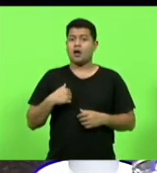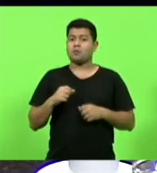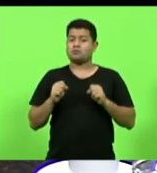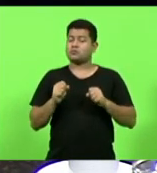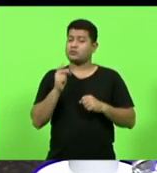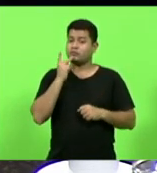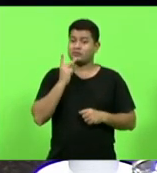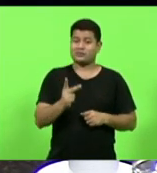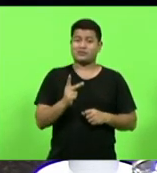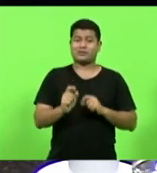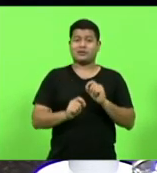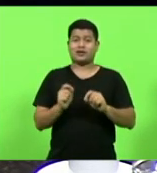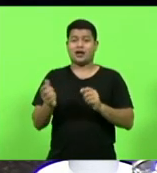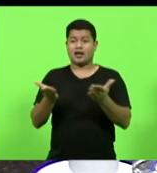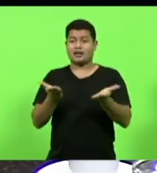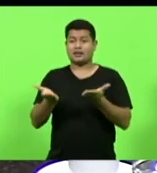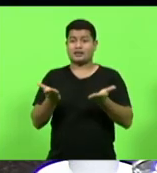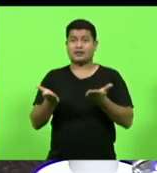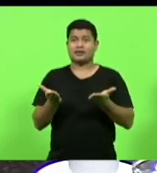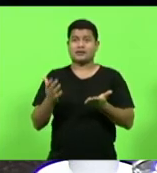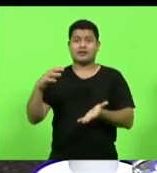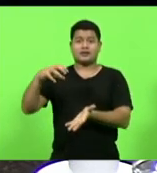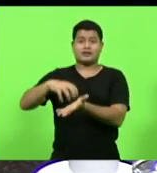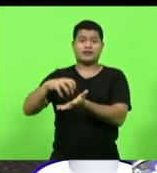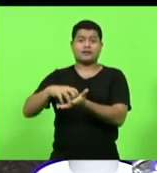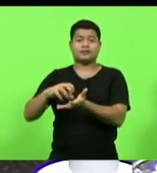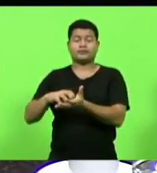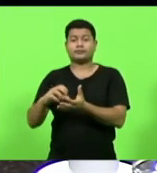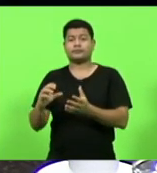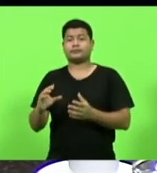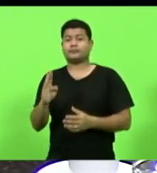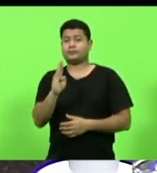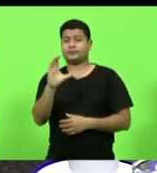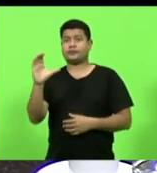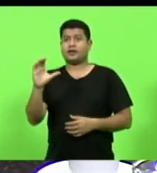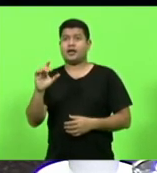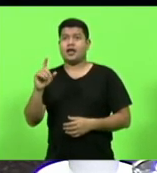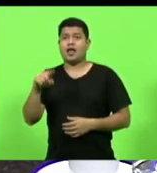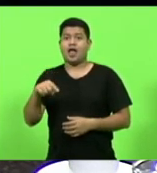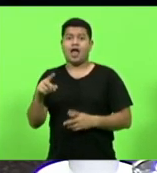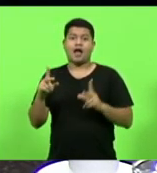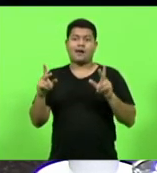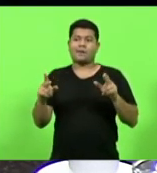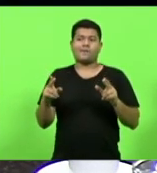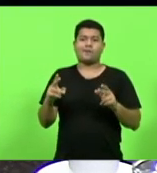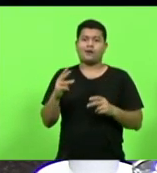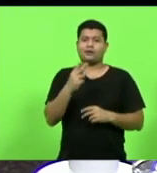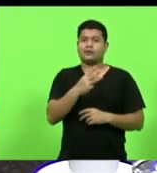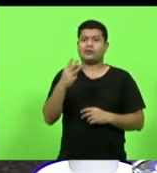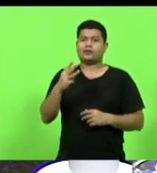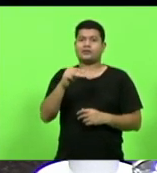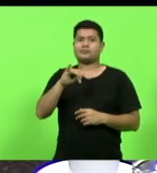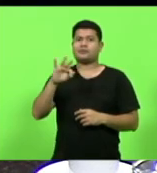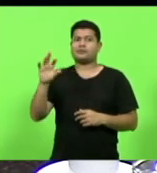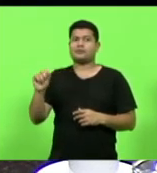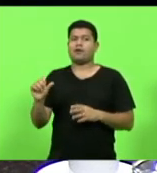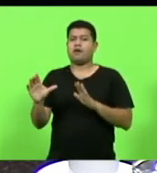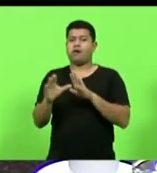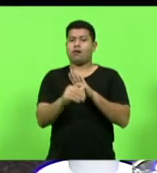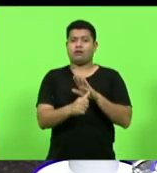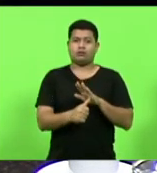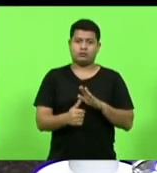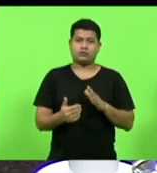a licitação do Centro de Eventos de Balneário Camboriú é outro 33 milhões, é outro caso Veiga